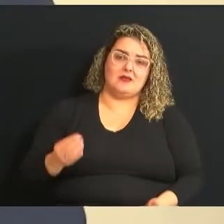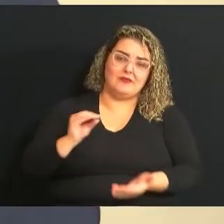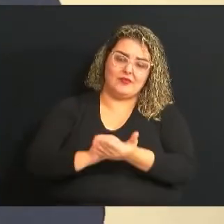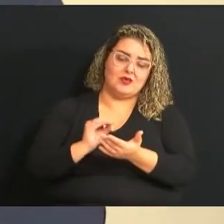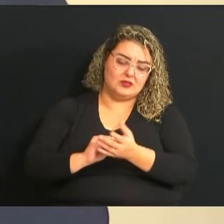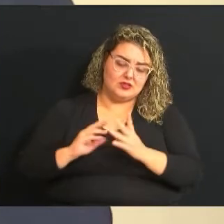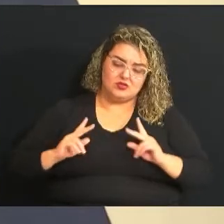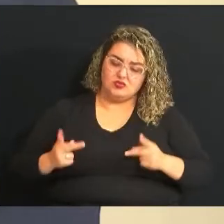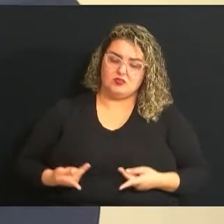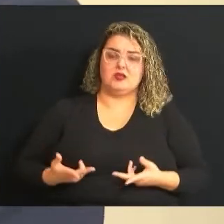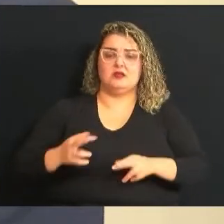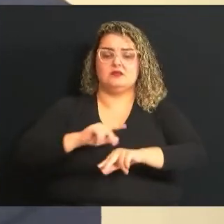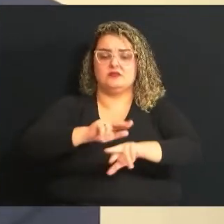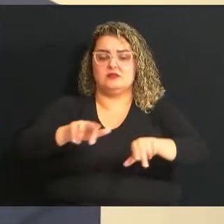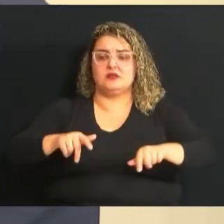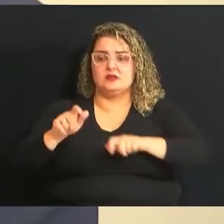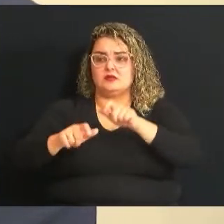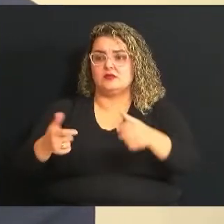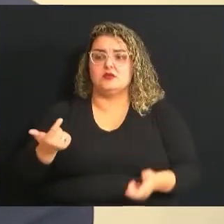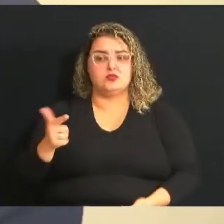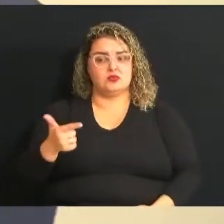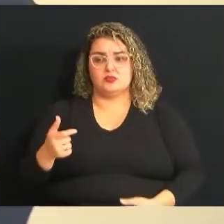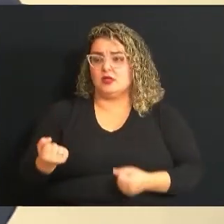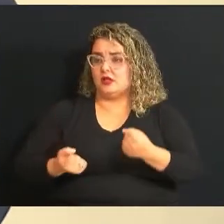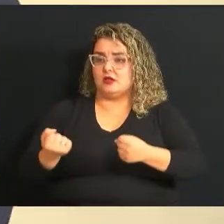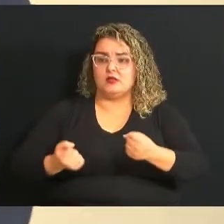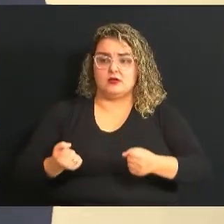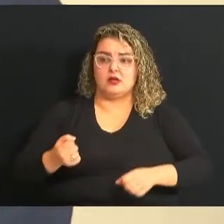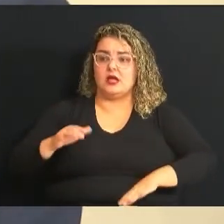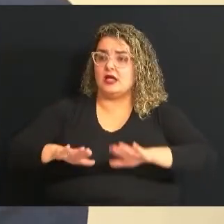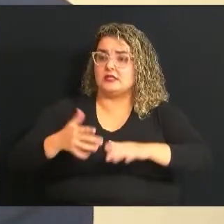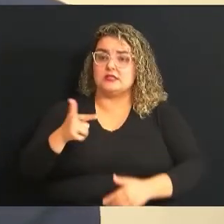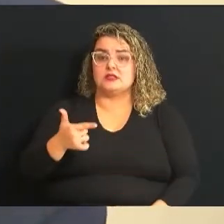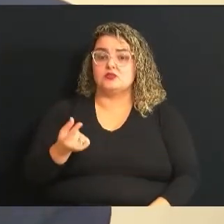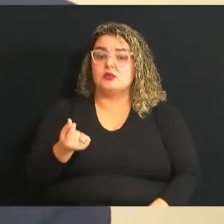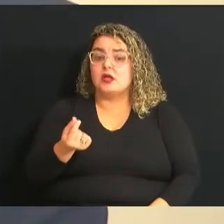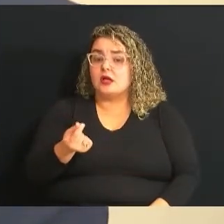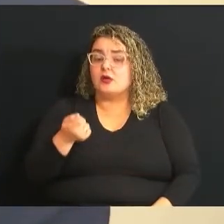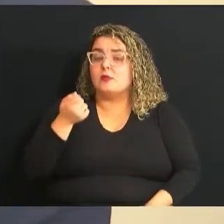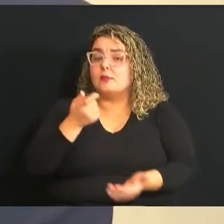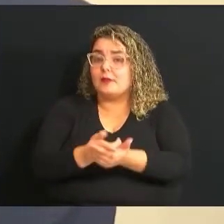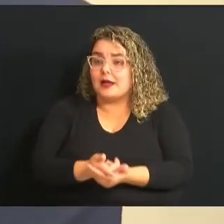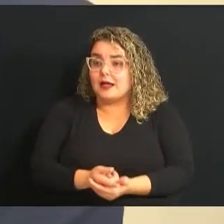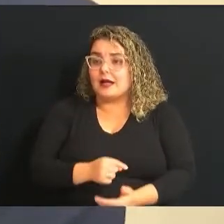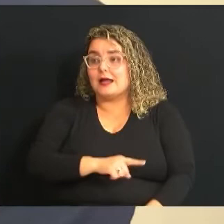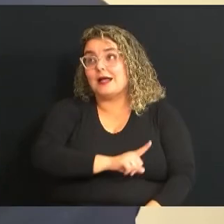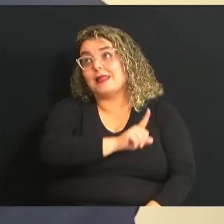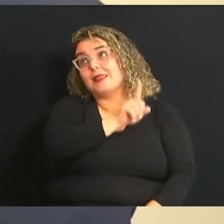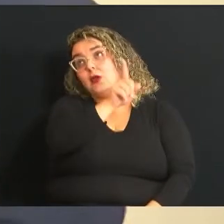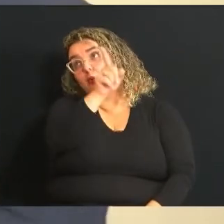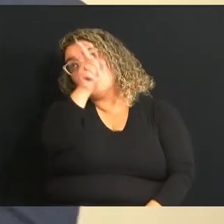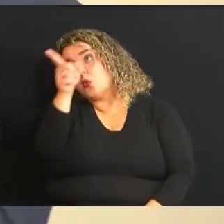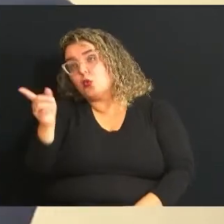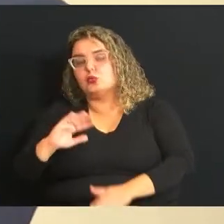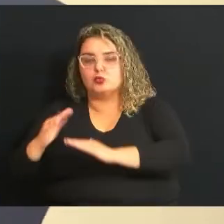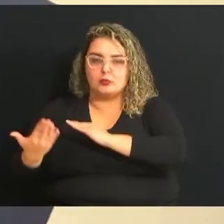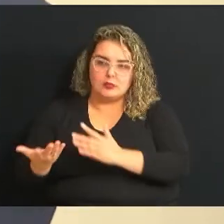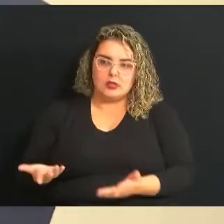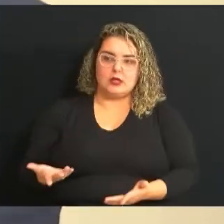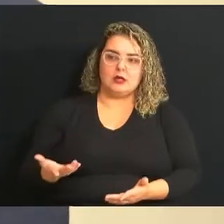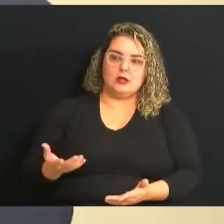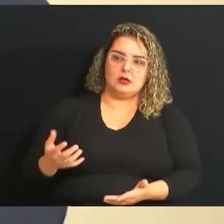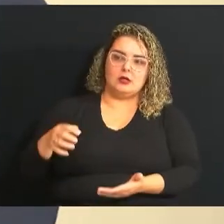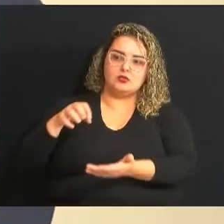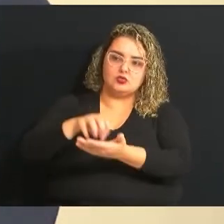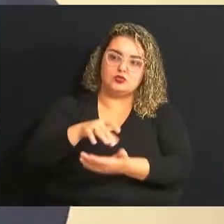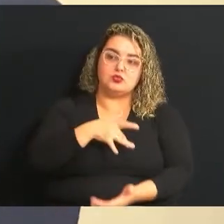É desumano, né? Muitas pessoas não têm veículos, muitas pessoas também não têm condição financeira de irem até outro